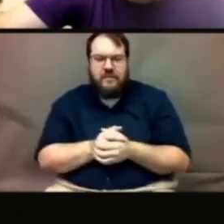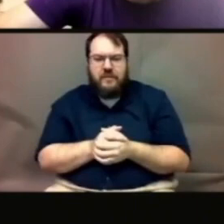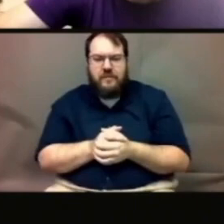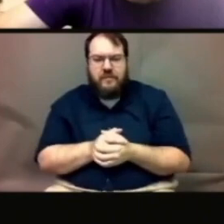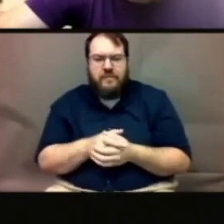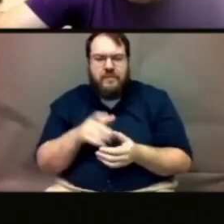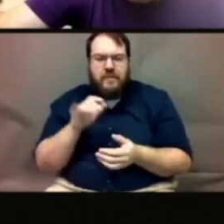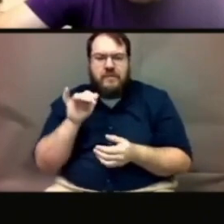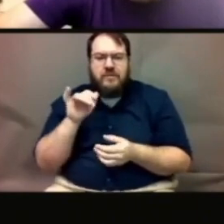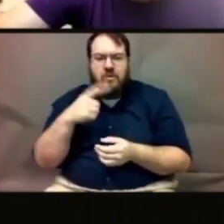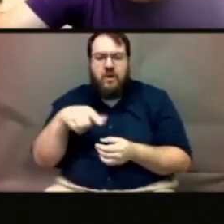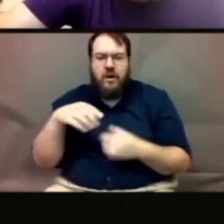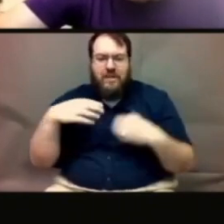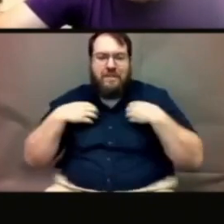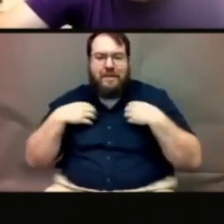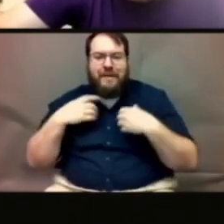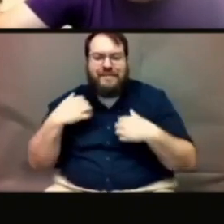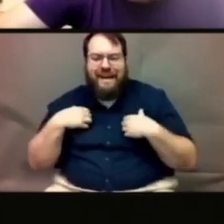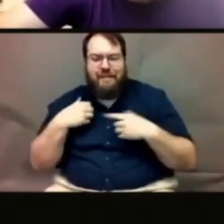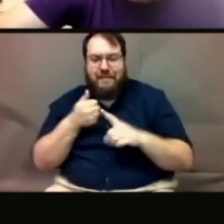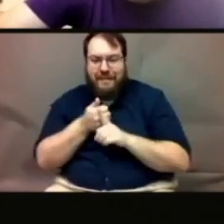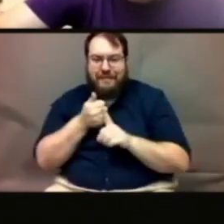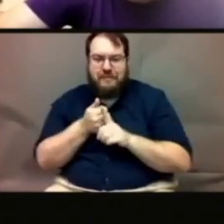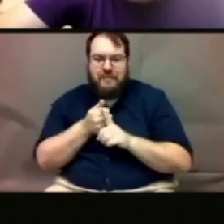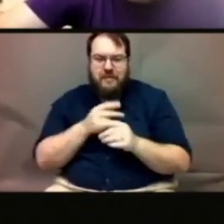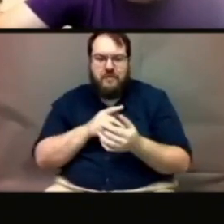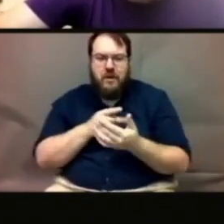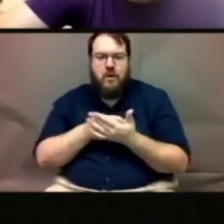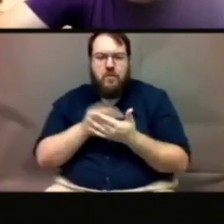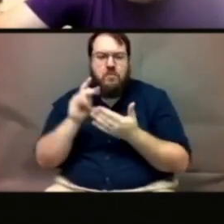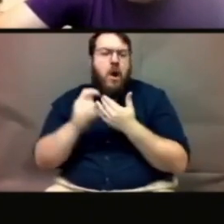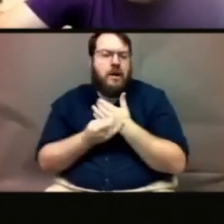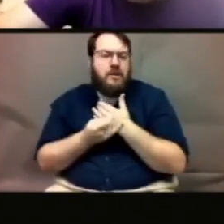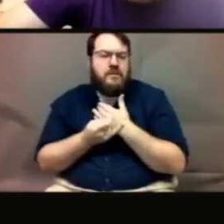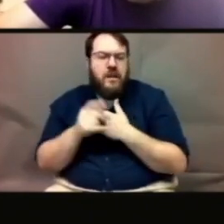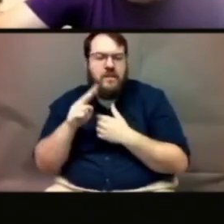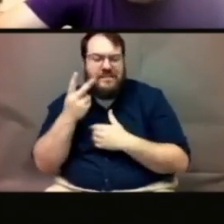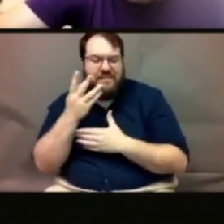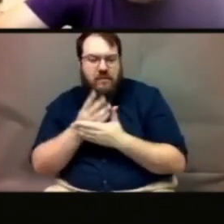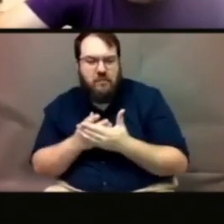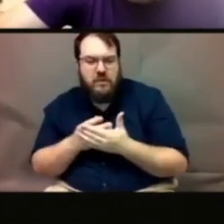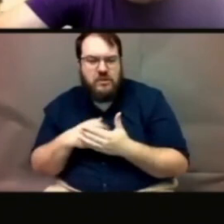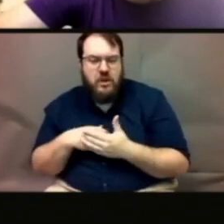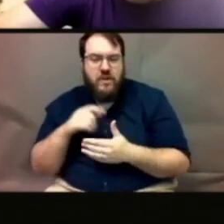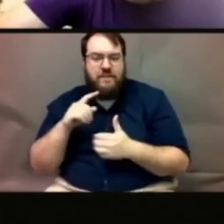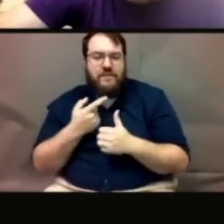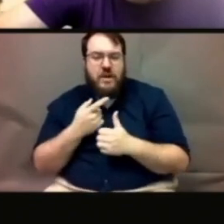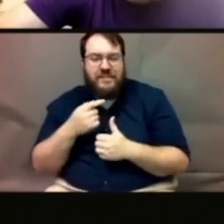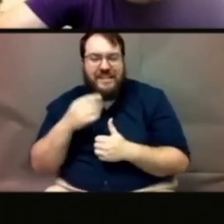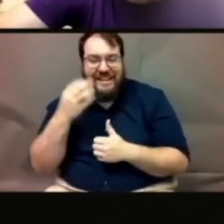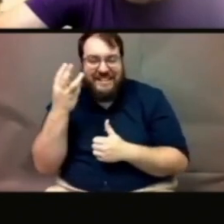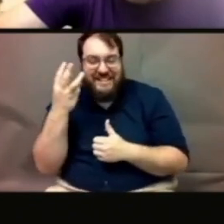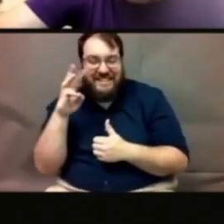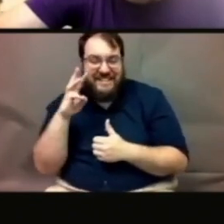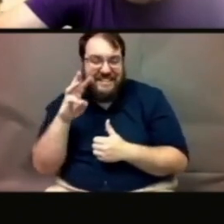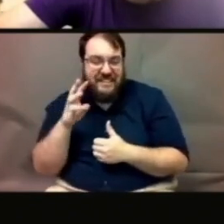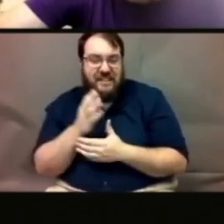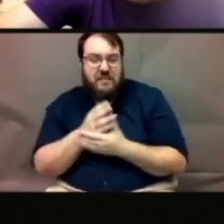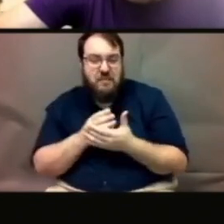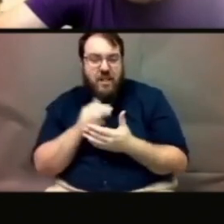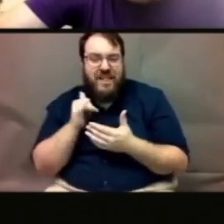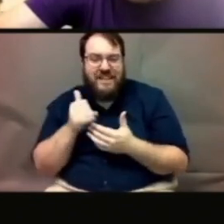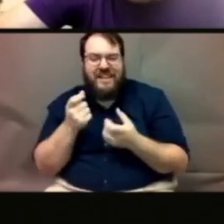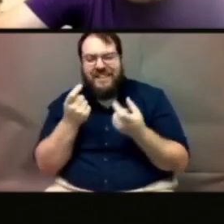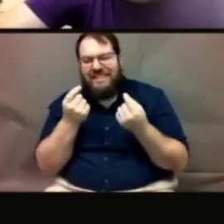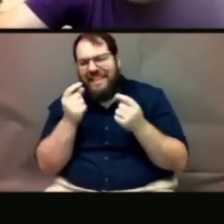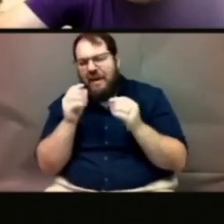bem sucedida e todos os backpacks têm os seus novos projetos nós temos